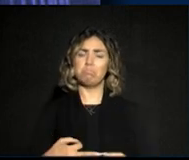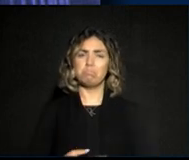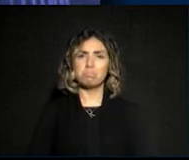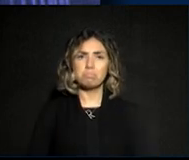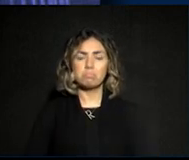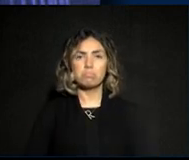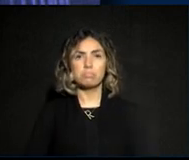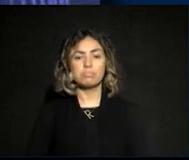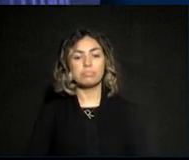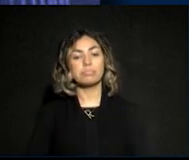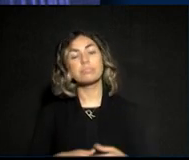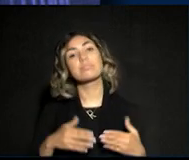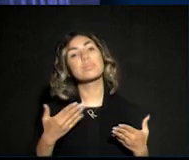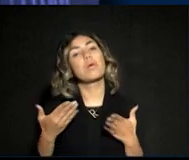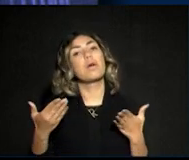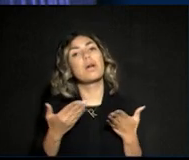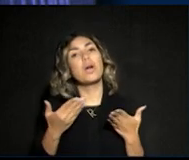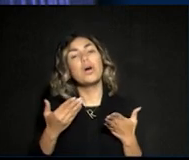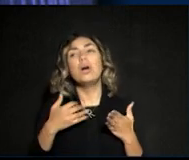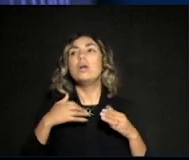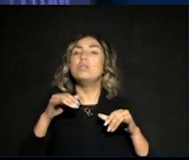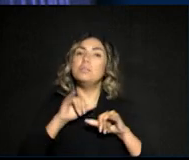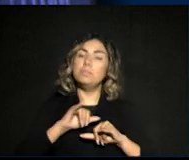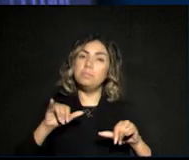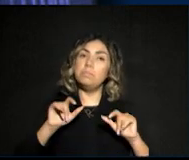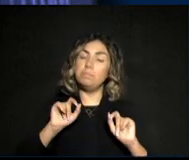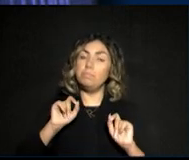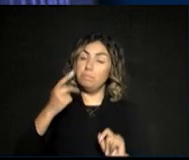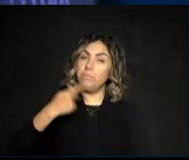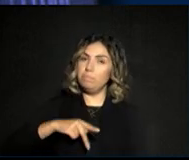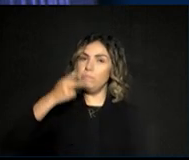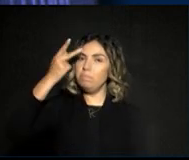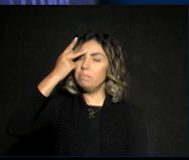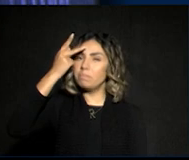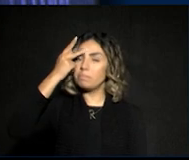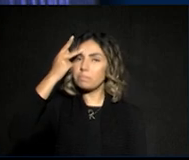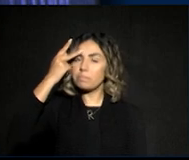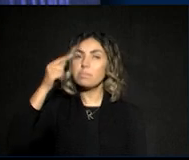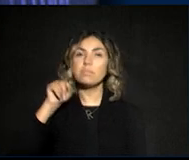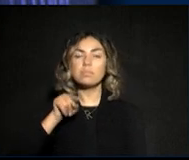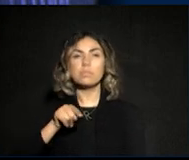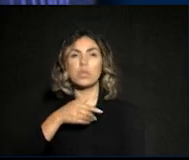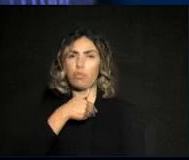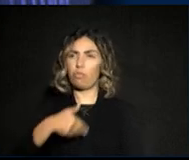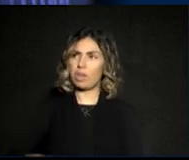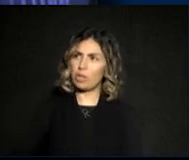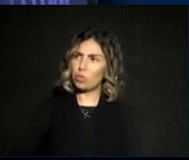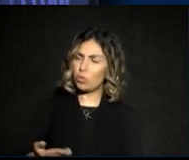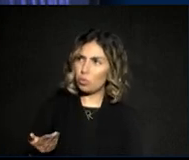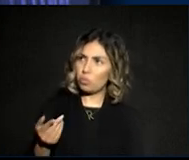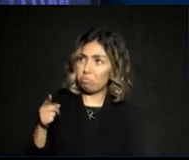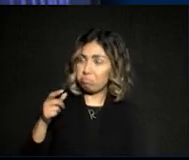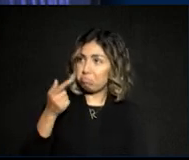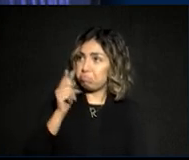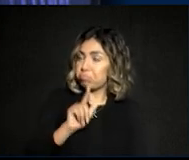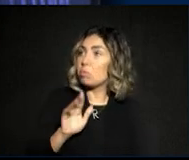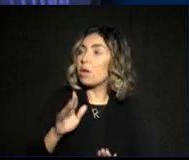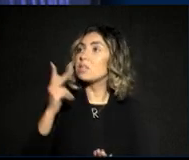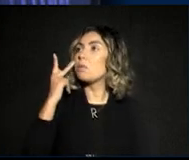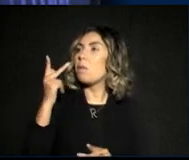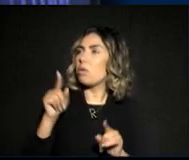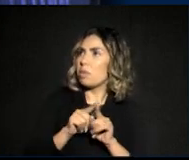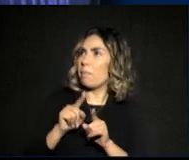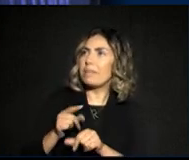eu queria vincular mais ainda São Paulo em sendo o governador seu vai transformar São Paulo